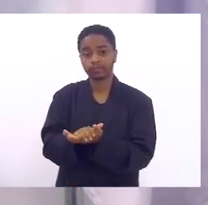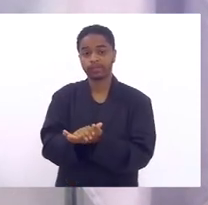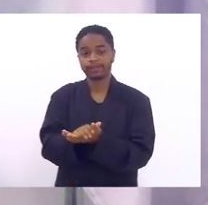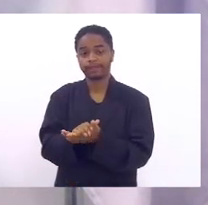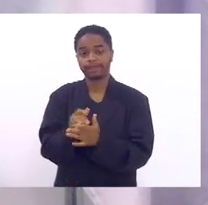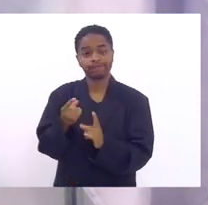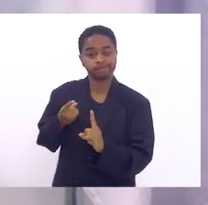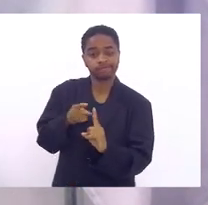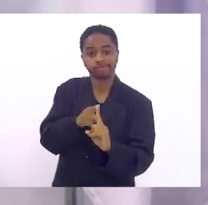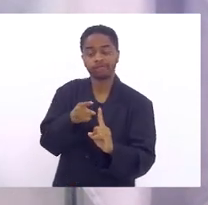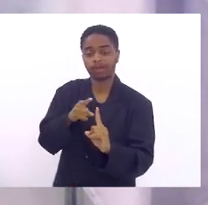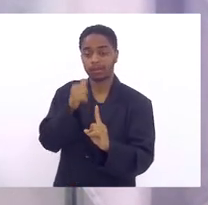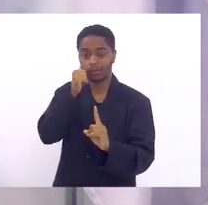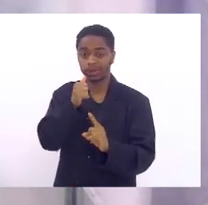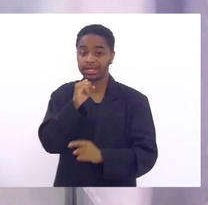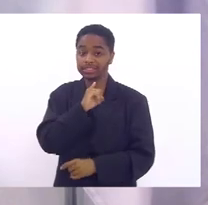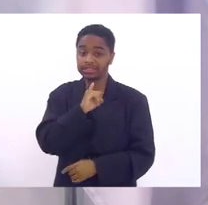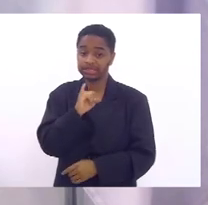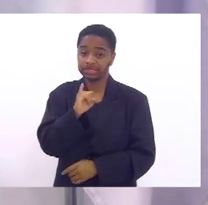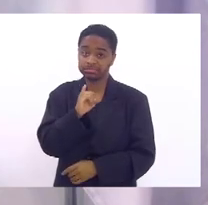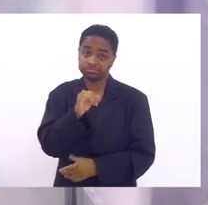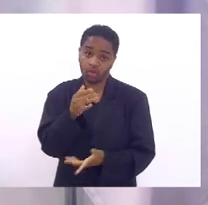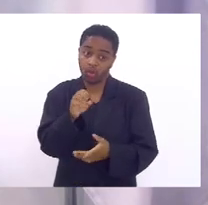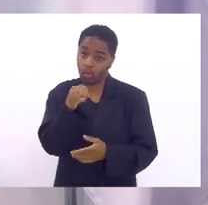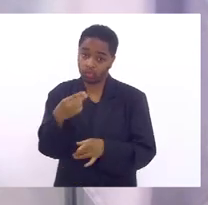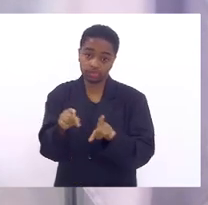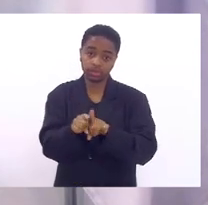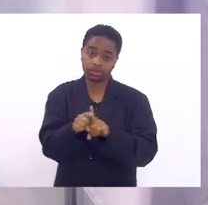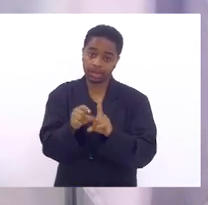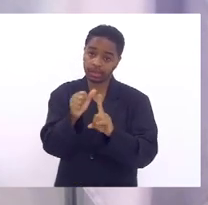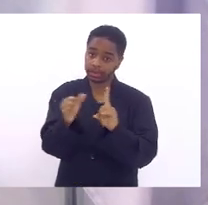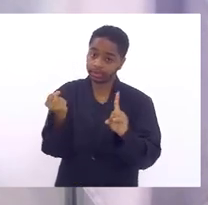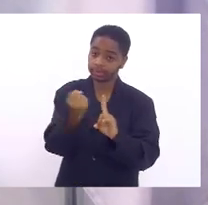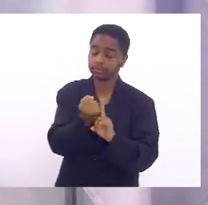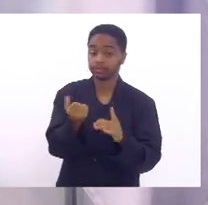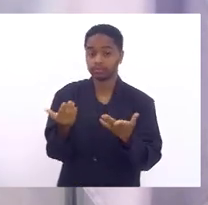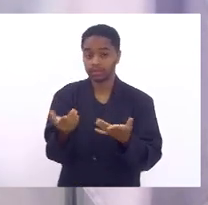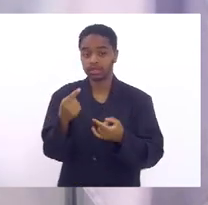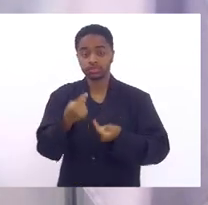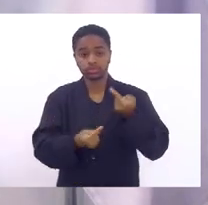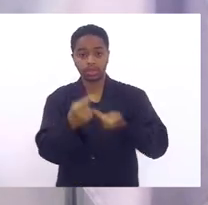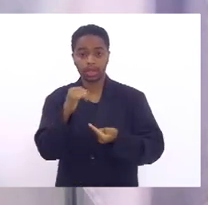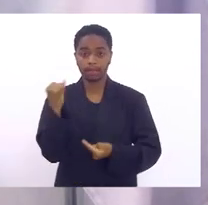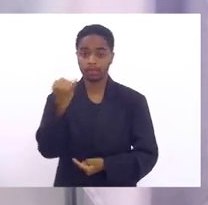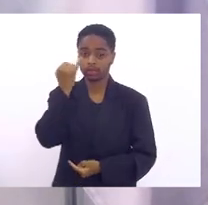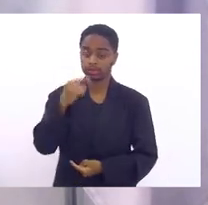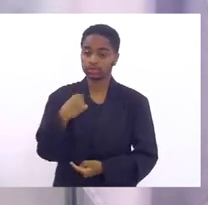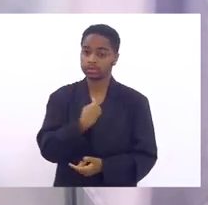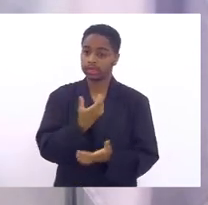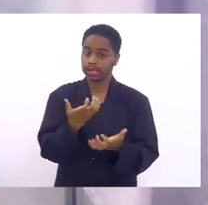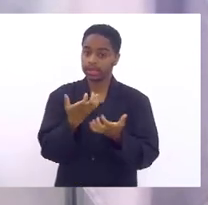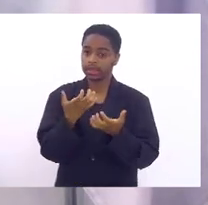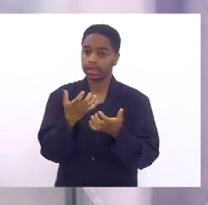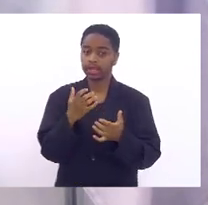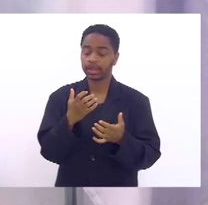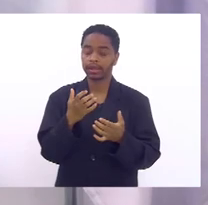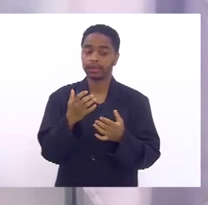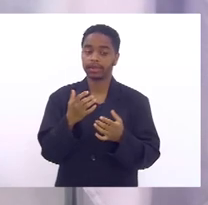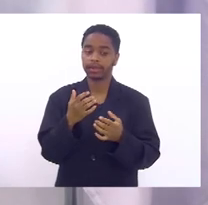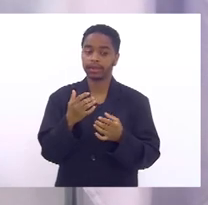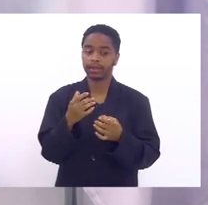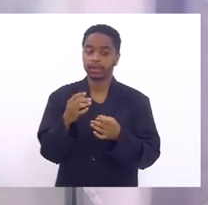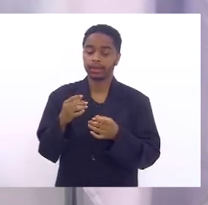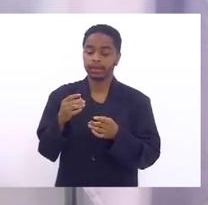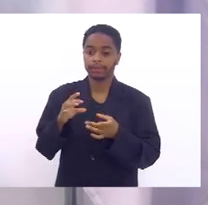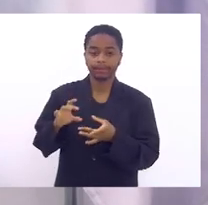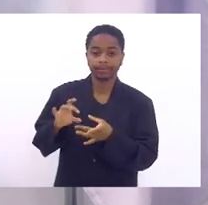mulheres quando não são seus feminicidas Então esse é um debate importante que a gente quer travar de maneira mais concreta com relação